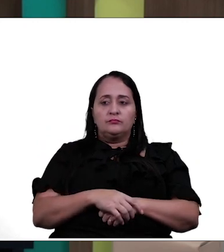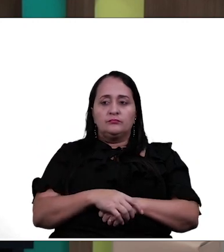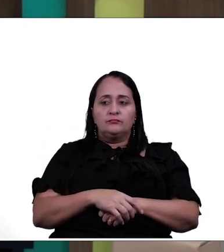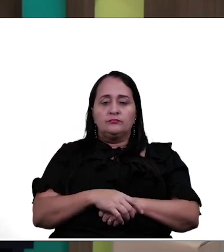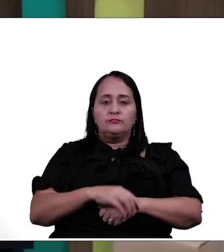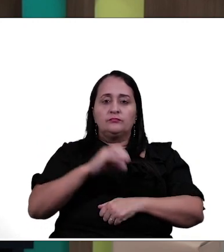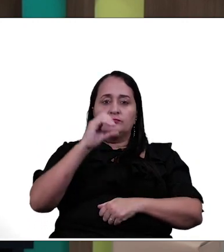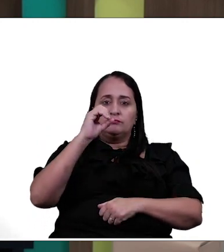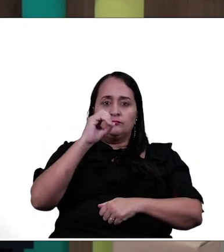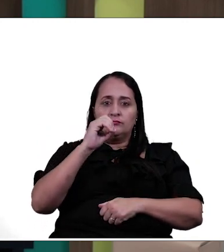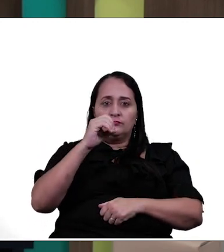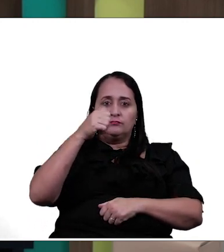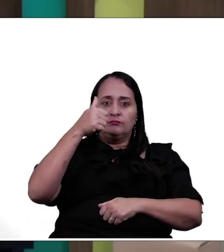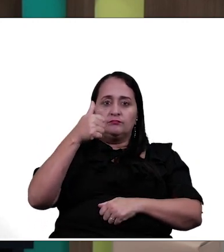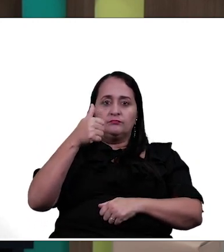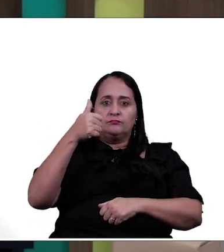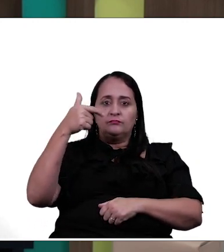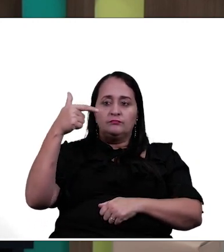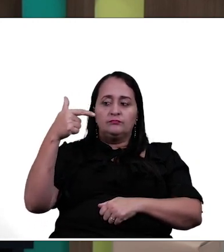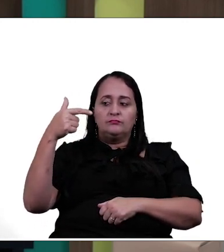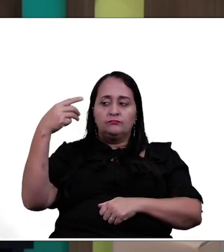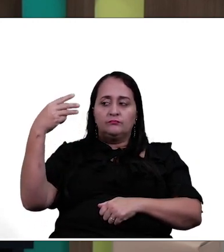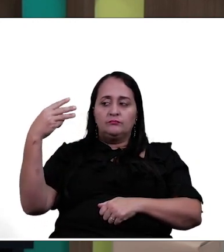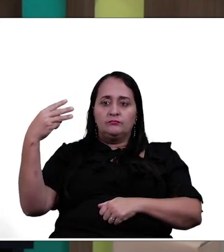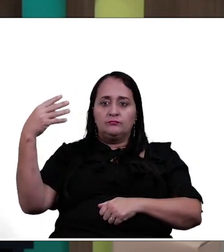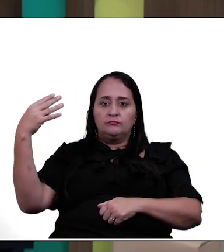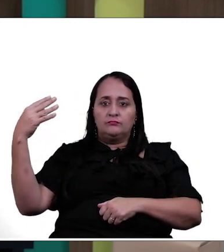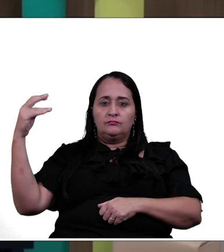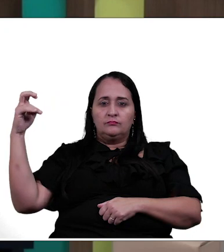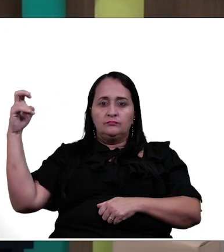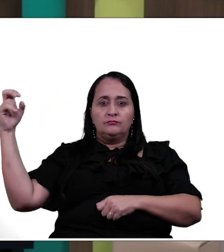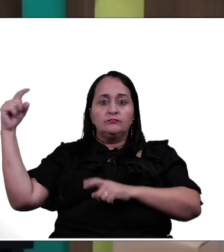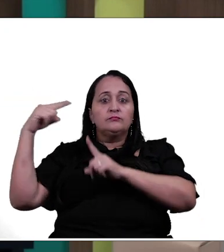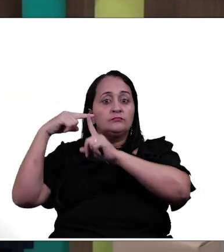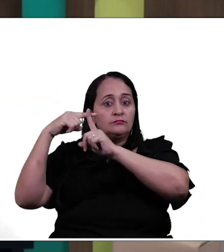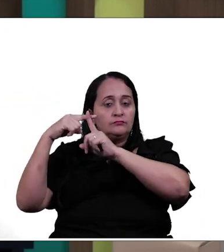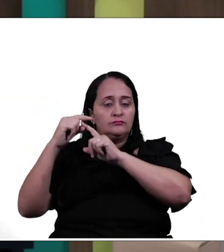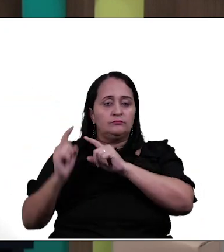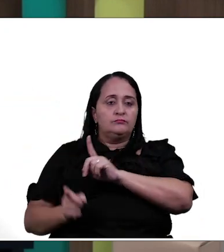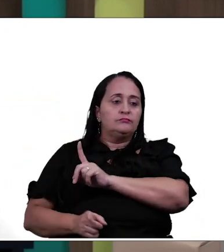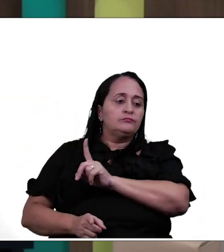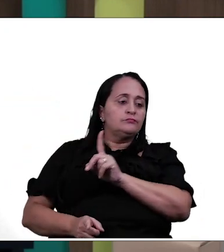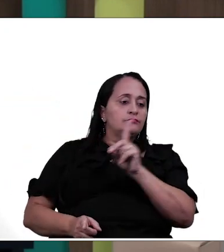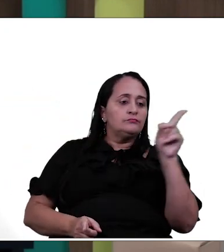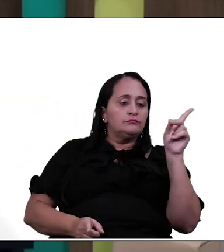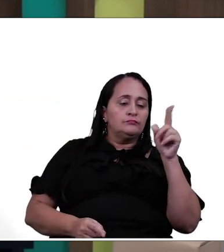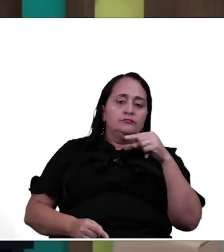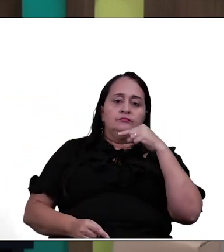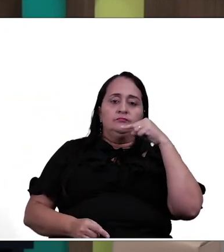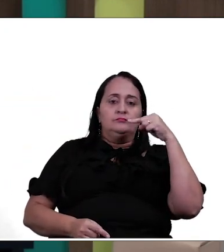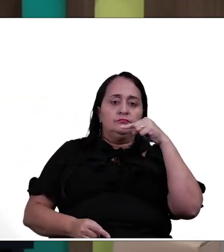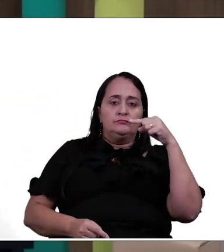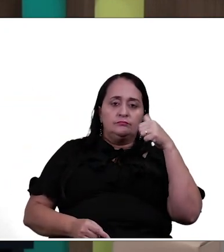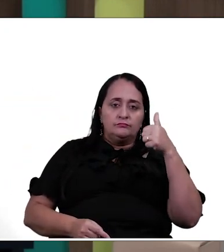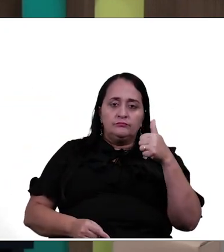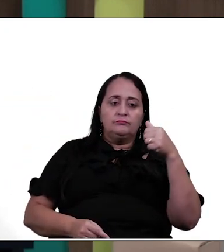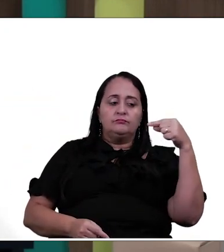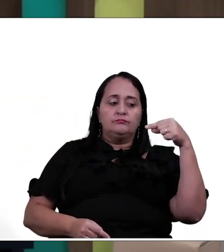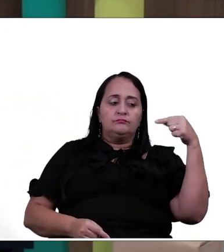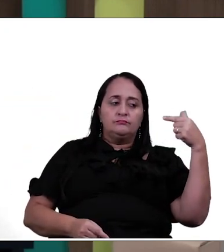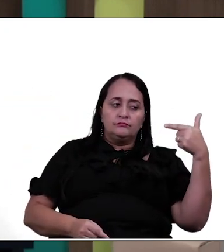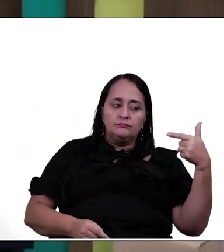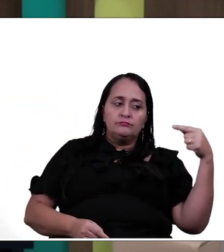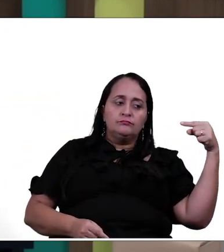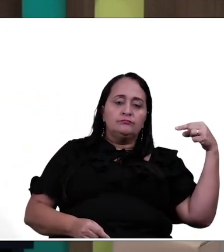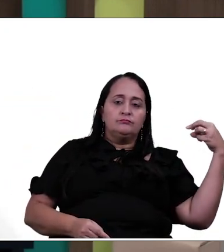algarismo 2. É quem se repete periodicamente. Então, eu ia traçar a fração geratriz da